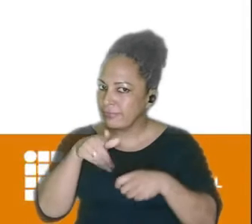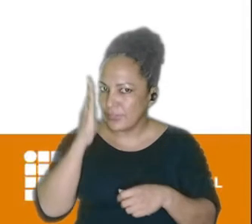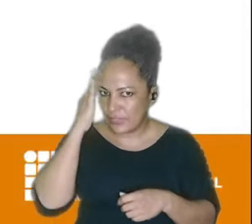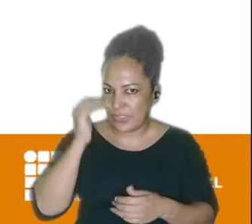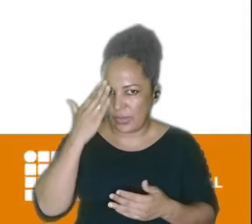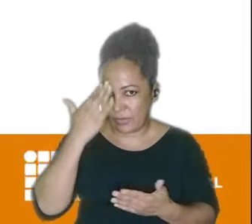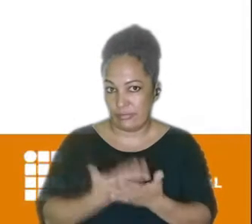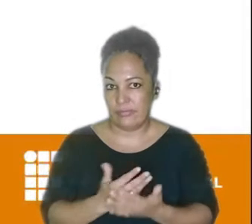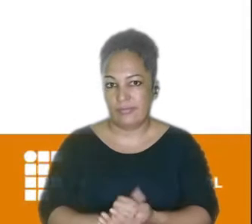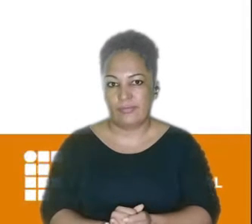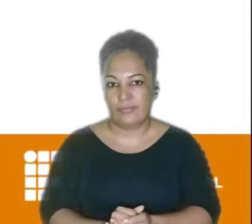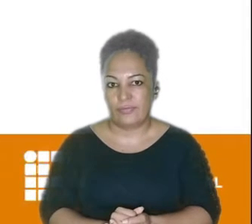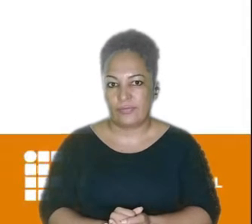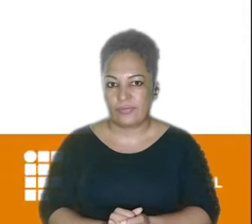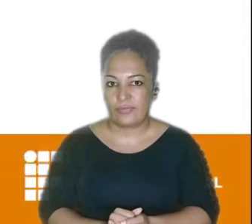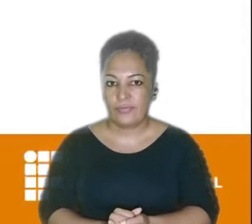possível.